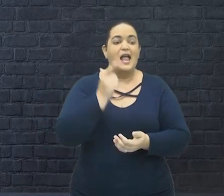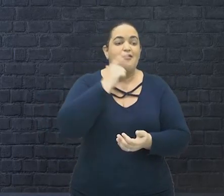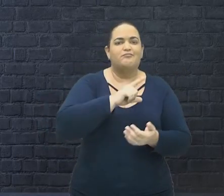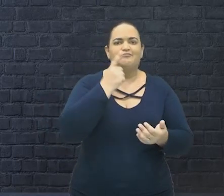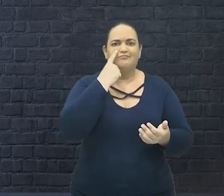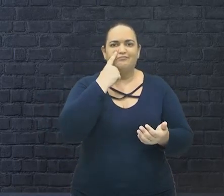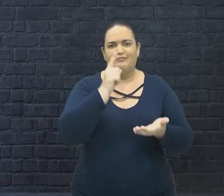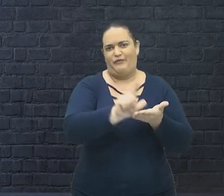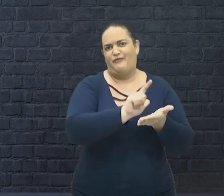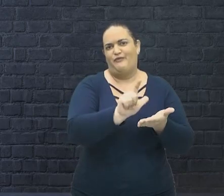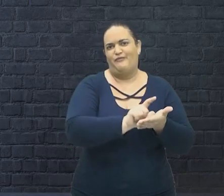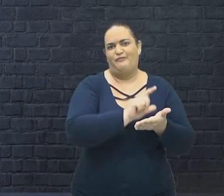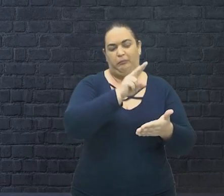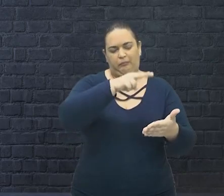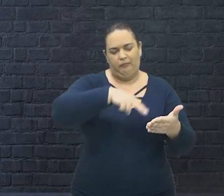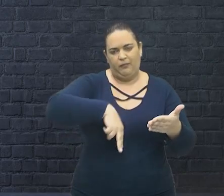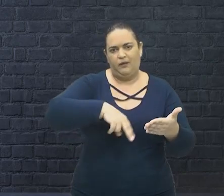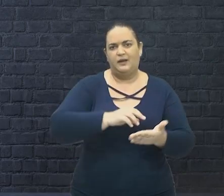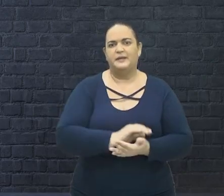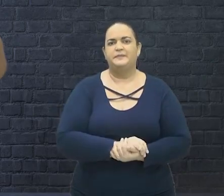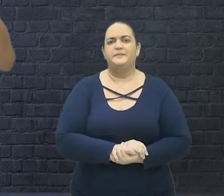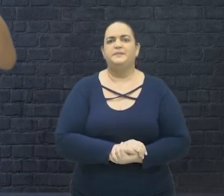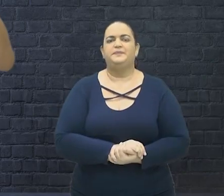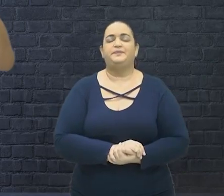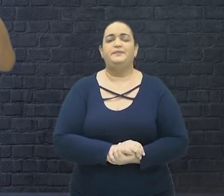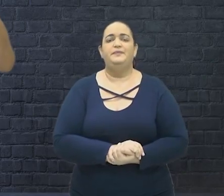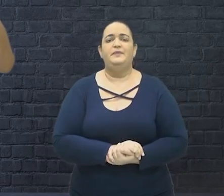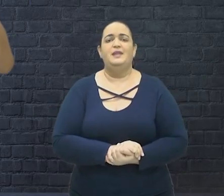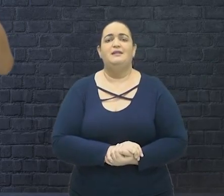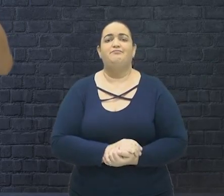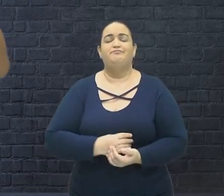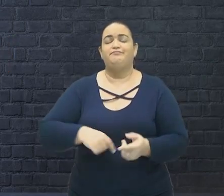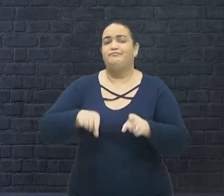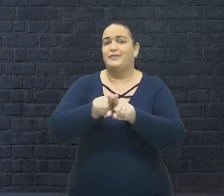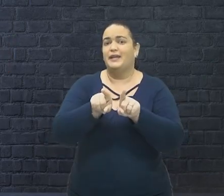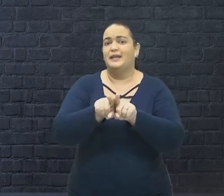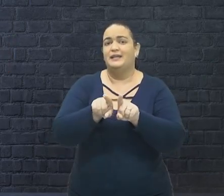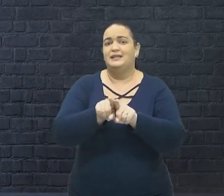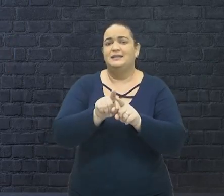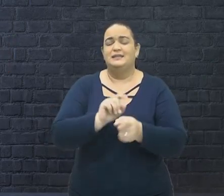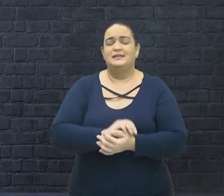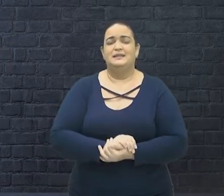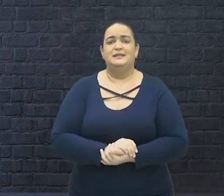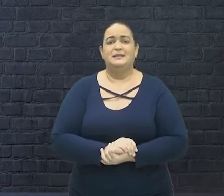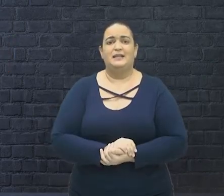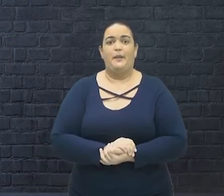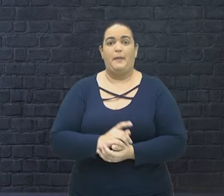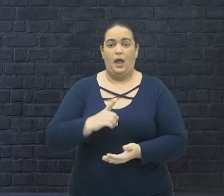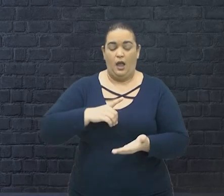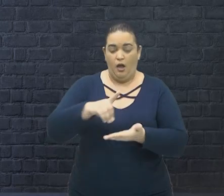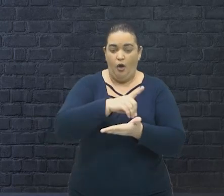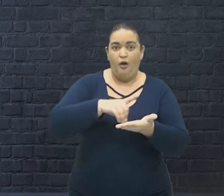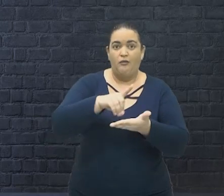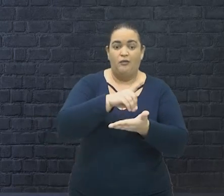ter acesso ao livro, esse Quarto de Despejo, mas também